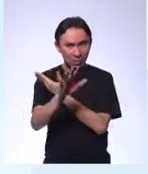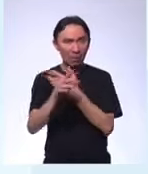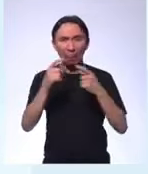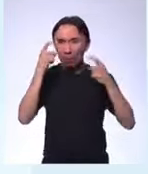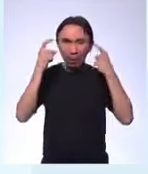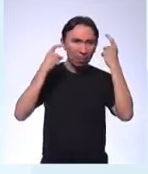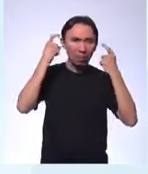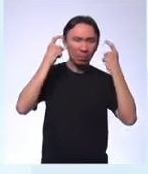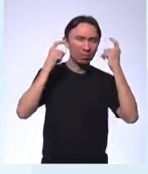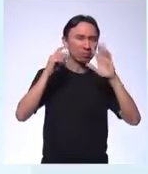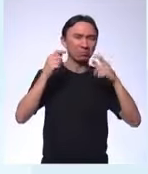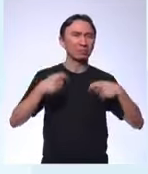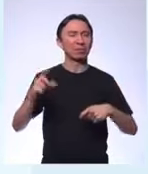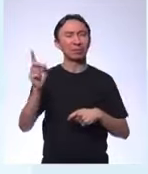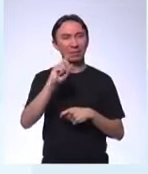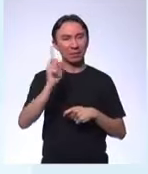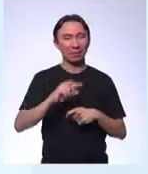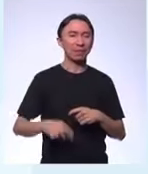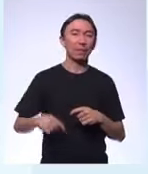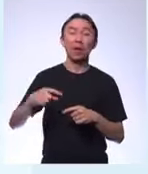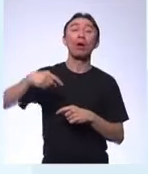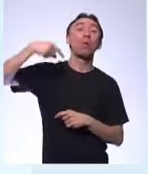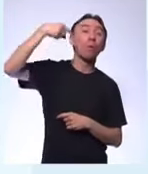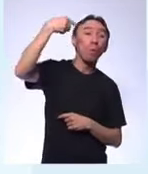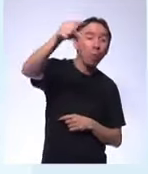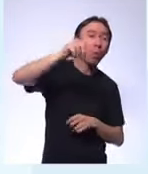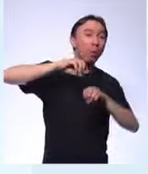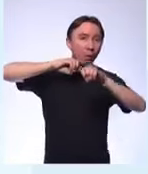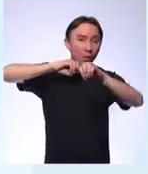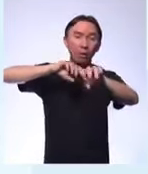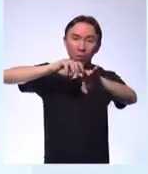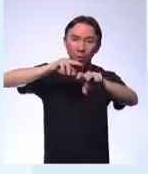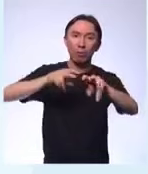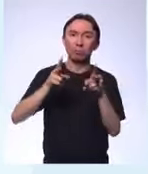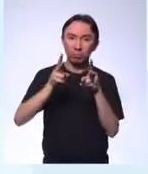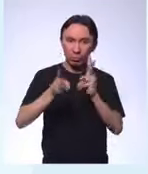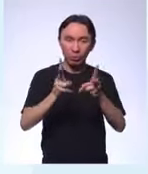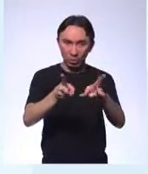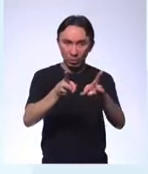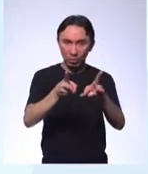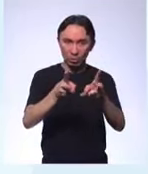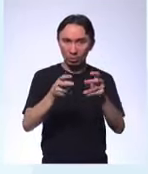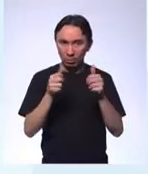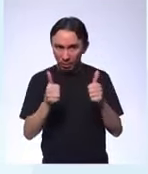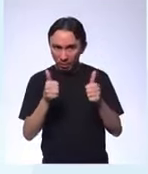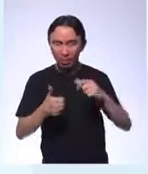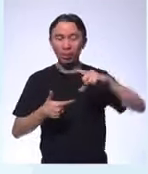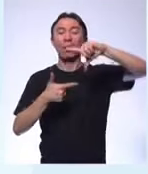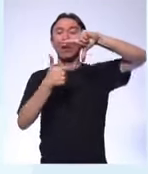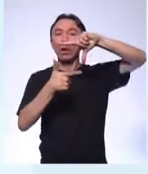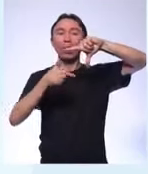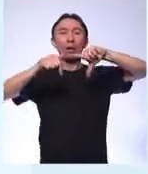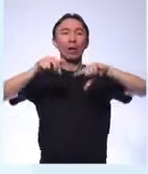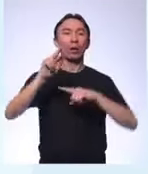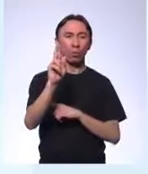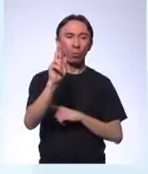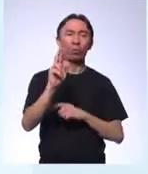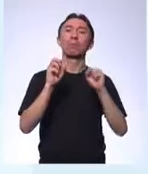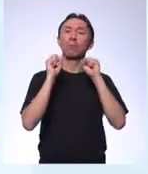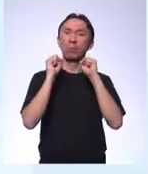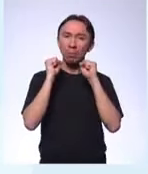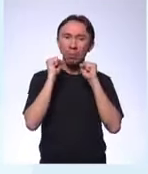a gente vai continuar daí na nossa próxima aula na questão da abertura política. O QR Code está disponível, vocês podem